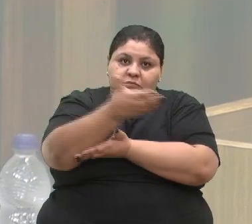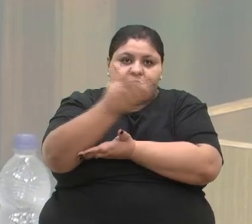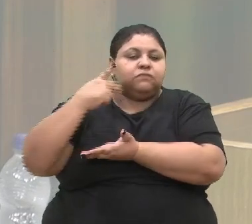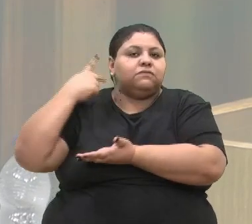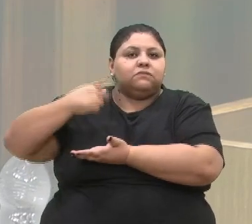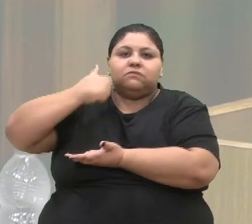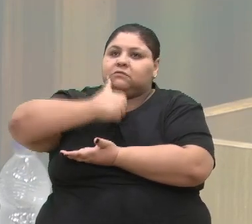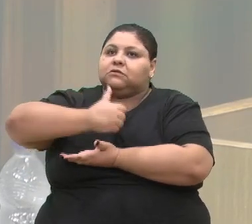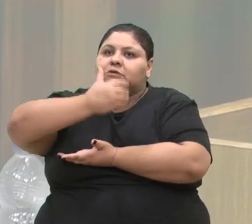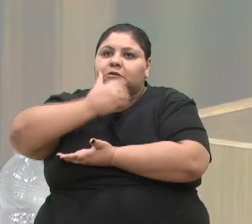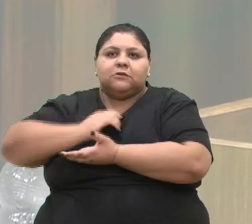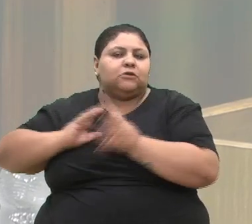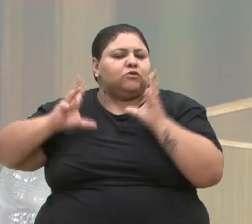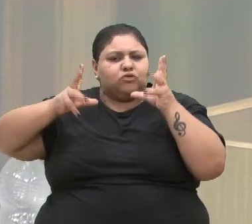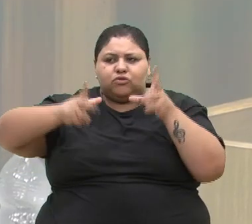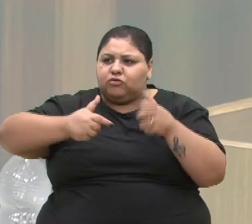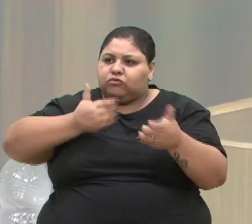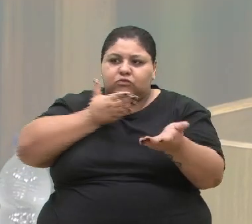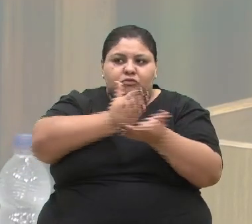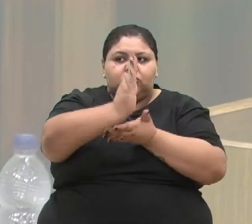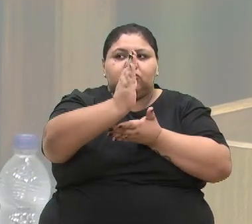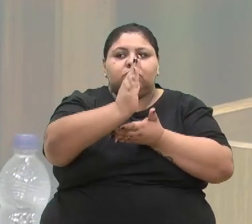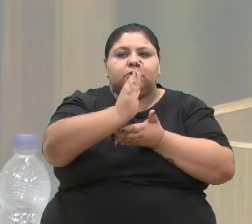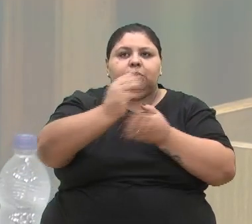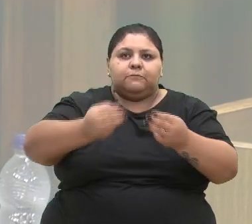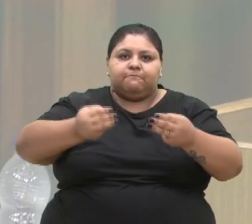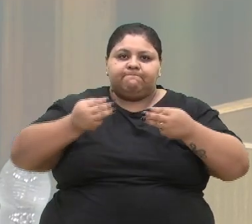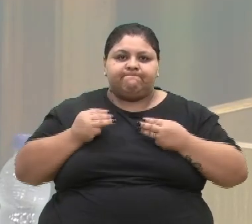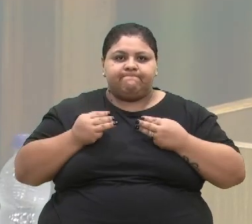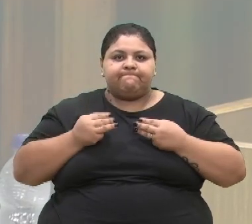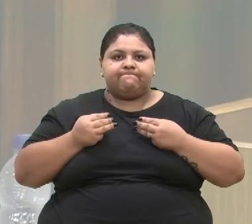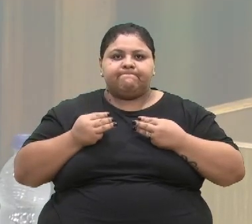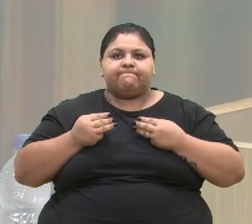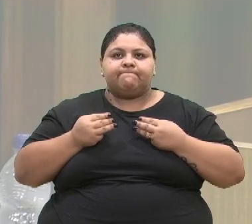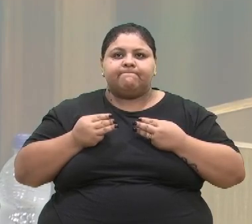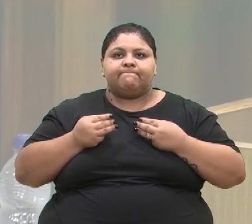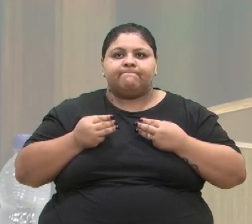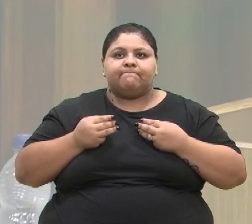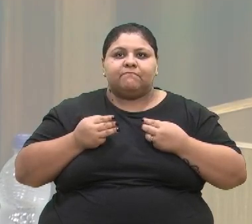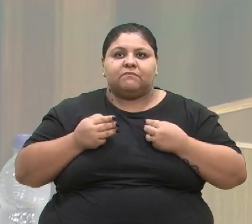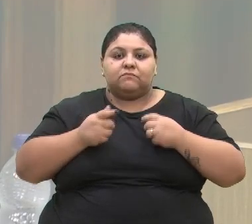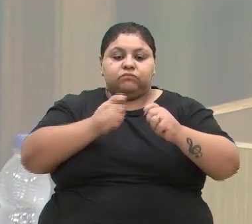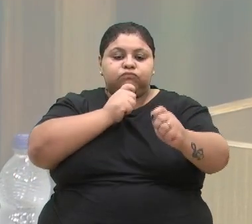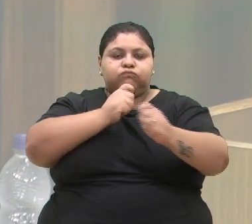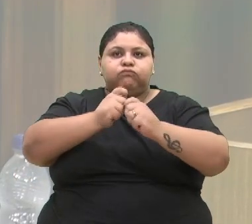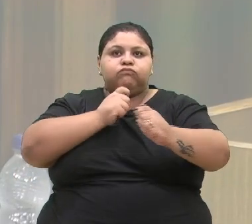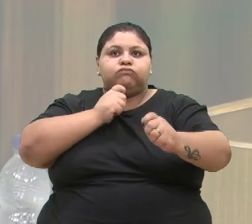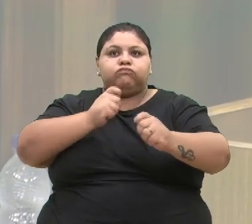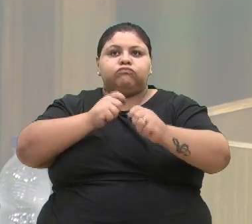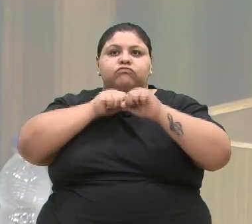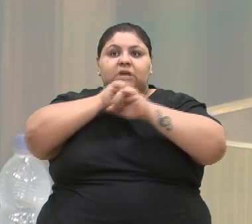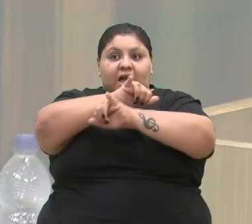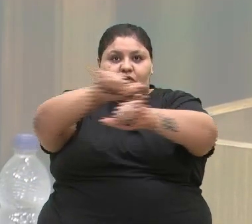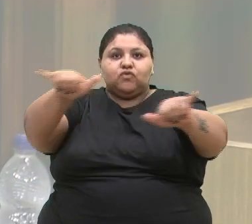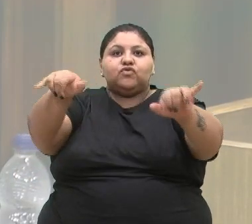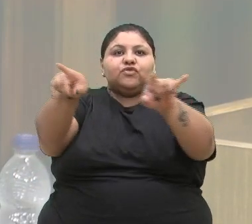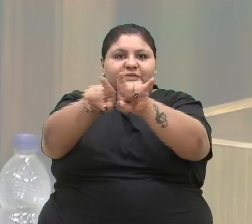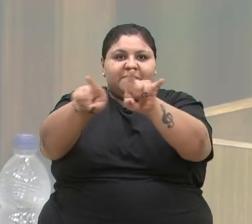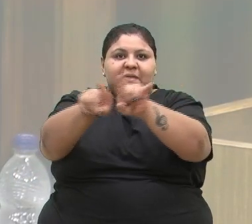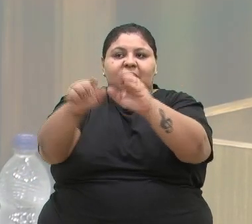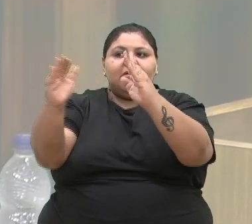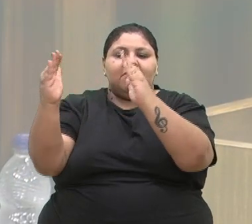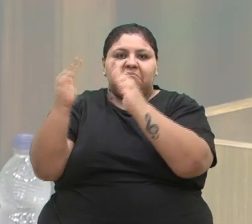que, por unanimidade, aprovamos nessa casa essa moção. Uma parte, vereador. A imprensa reverberou nesta